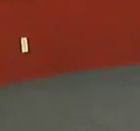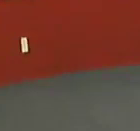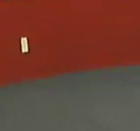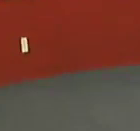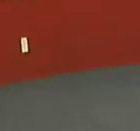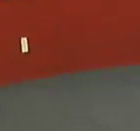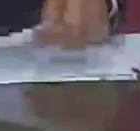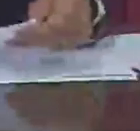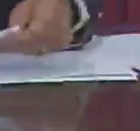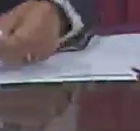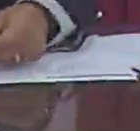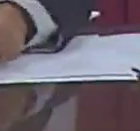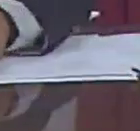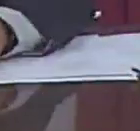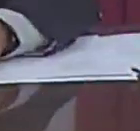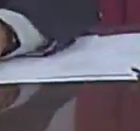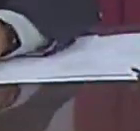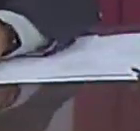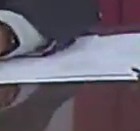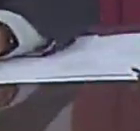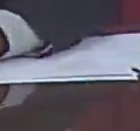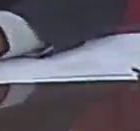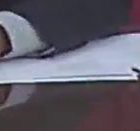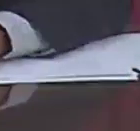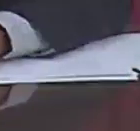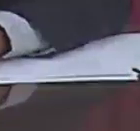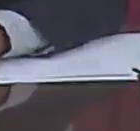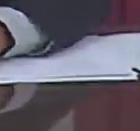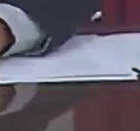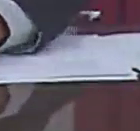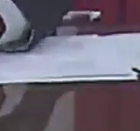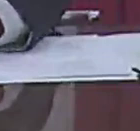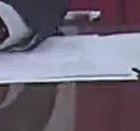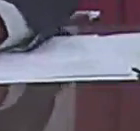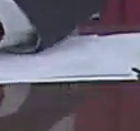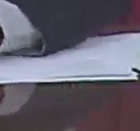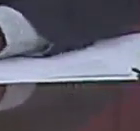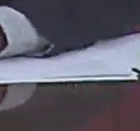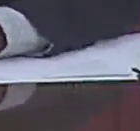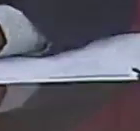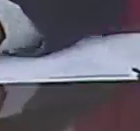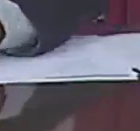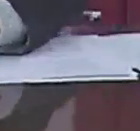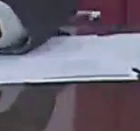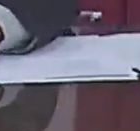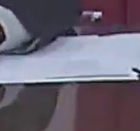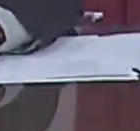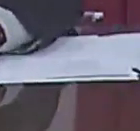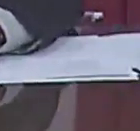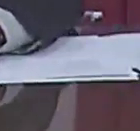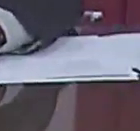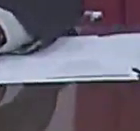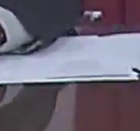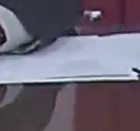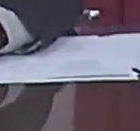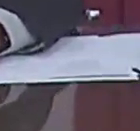Antes de passar a palavra aos senhores vereadores, eu gostaria de consultar o plenário, nosso presidente,